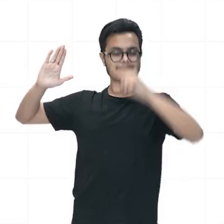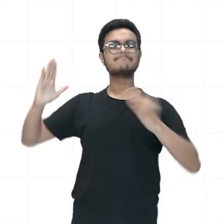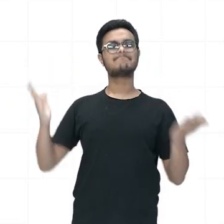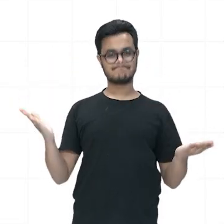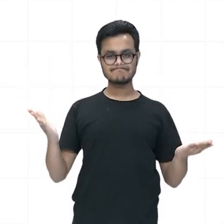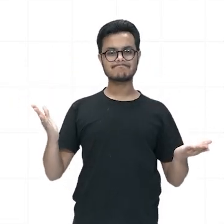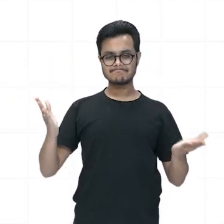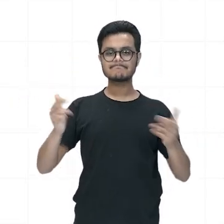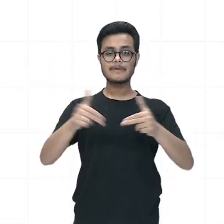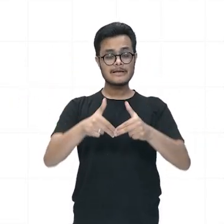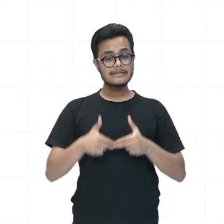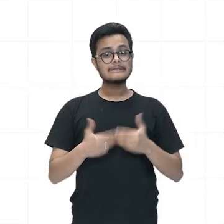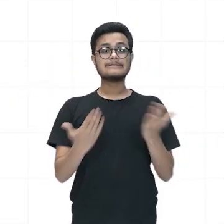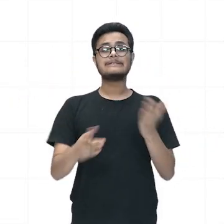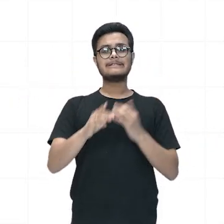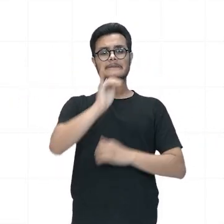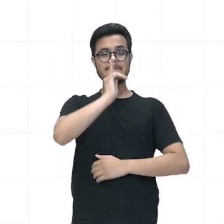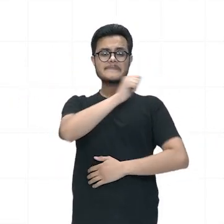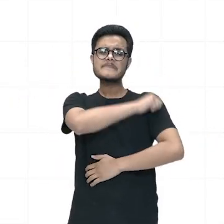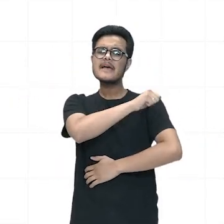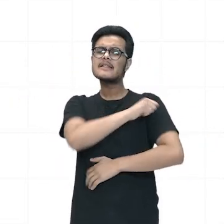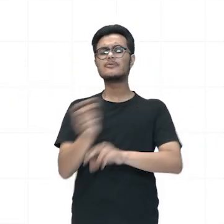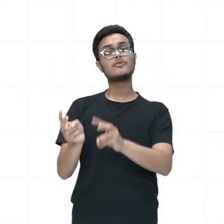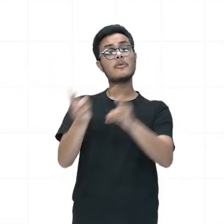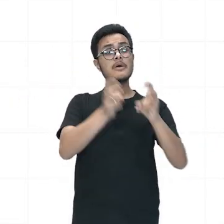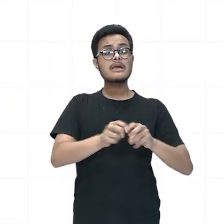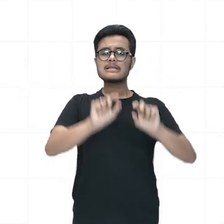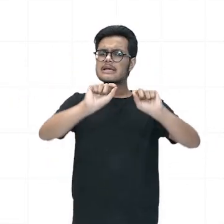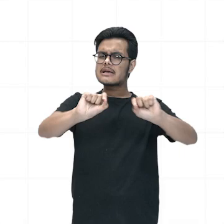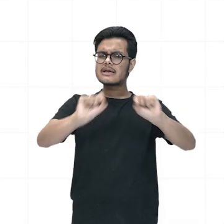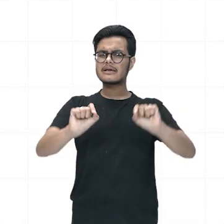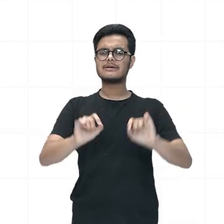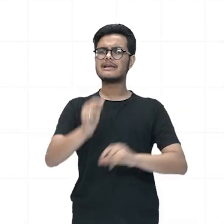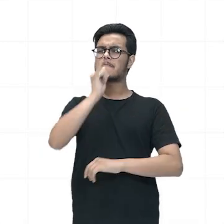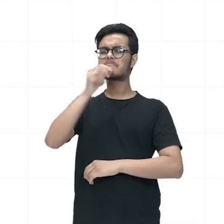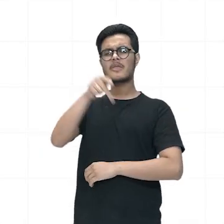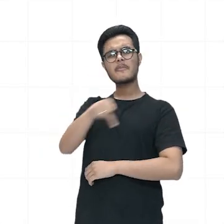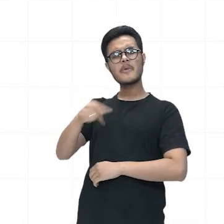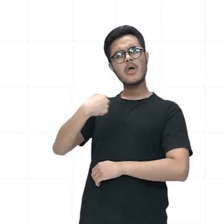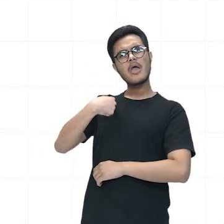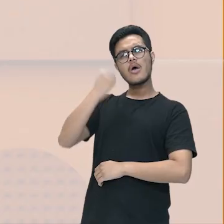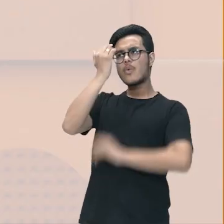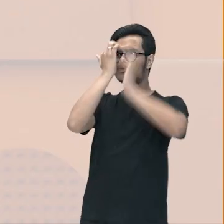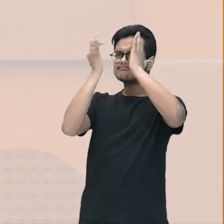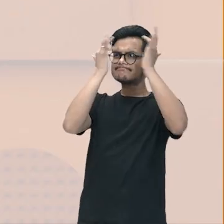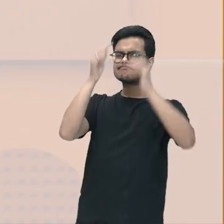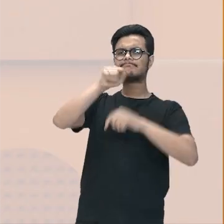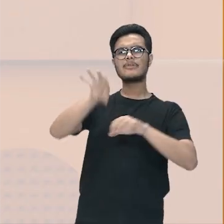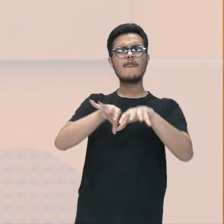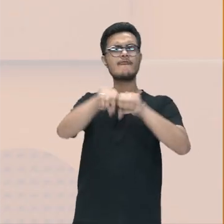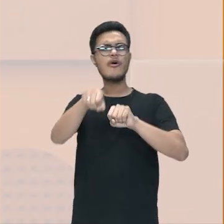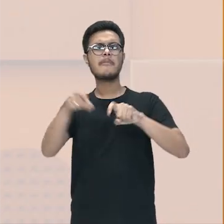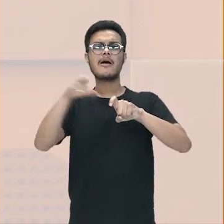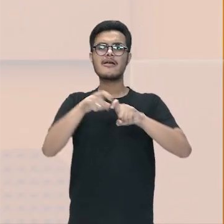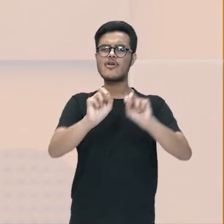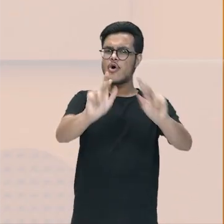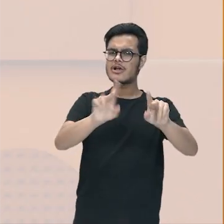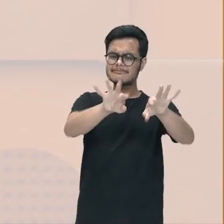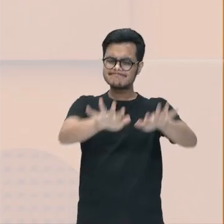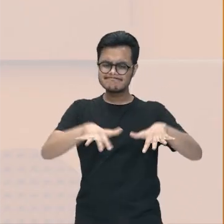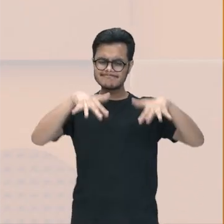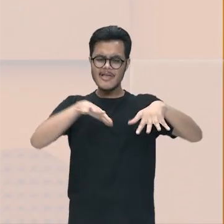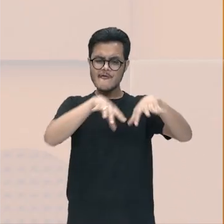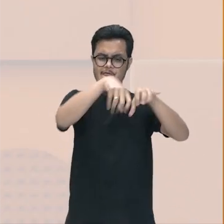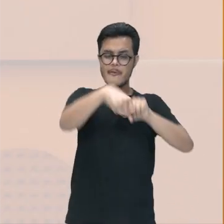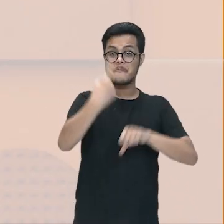E aí, meus aluninhos, percebam, professor, eu tenho um sonho, eu quero ser médico. Quando tu estiver na tua formatura, tu vai lembrar,